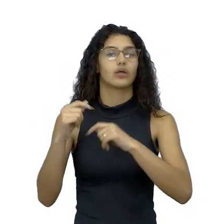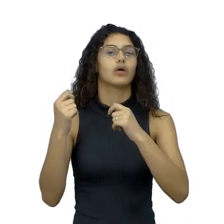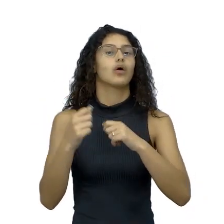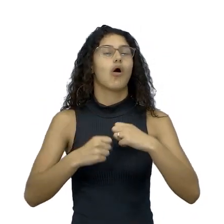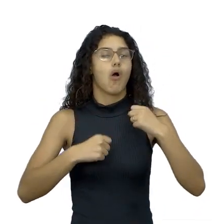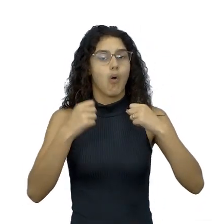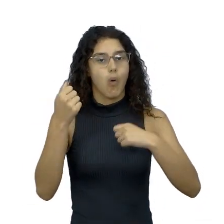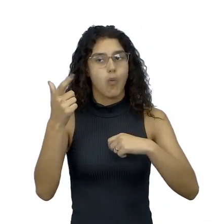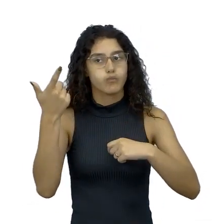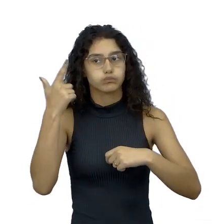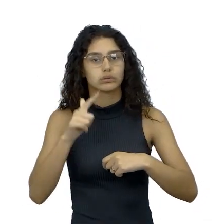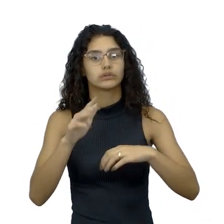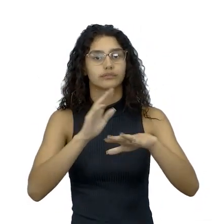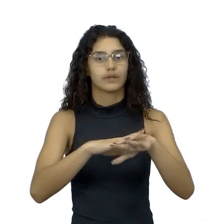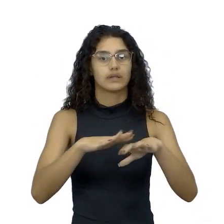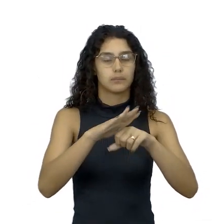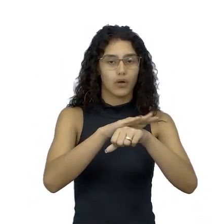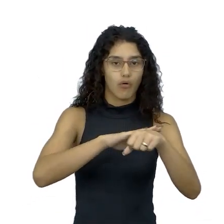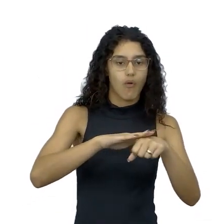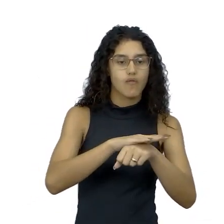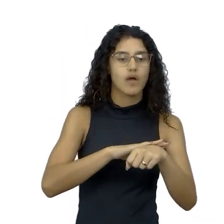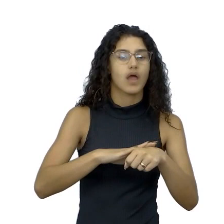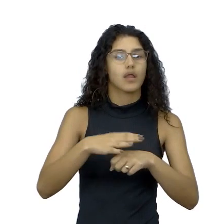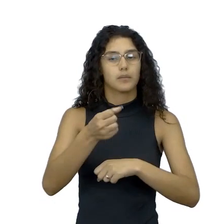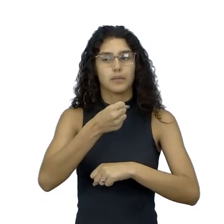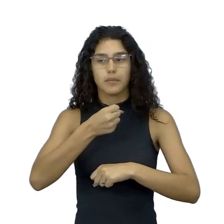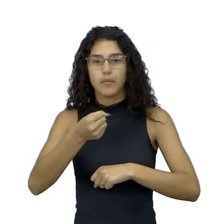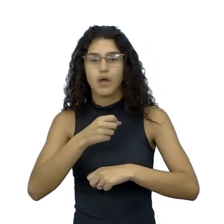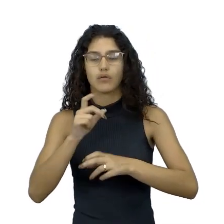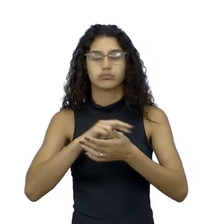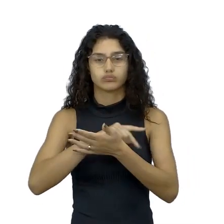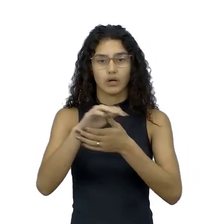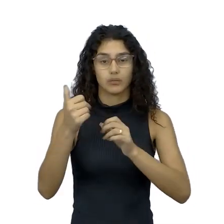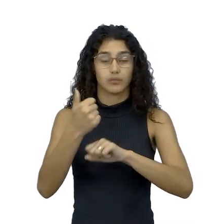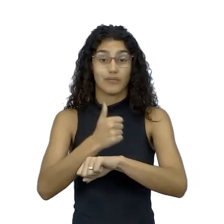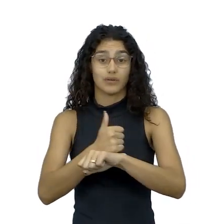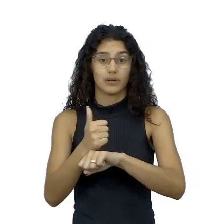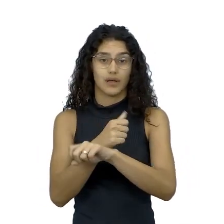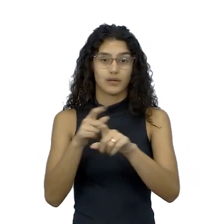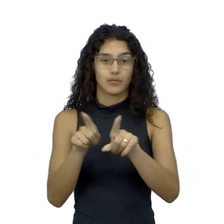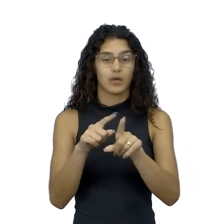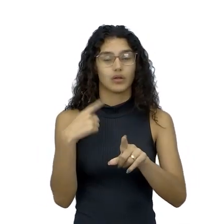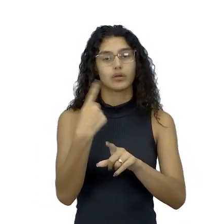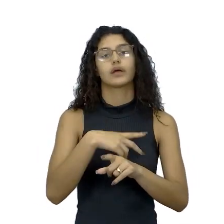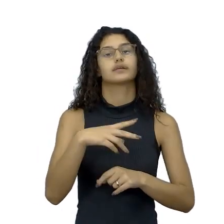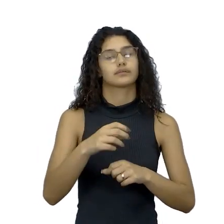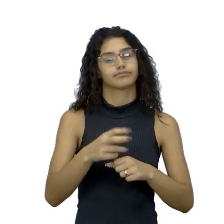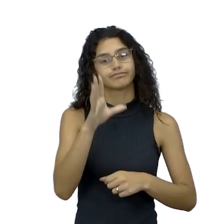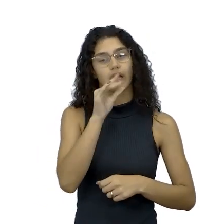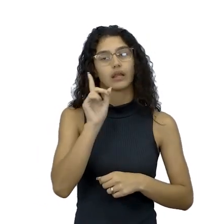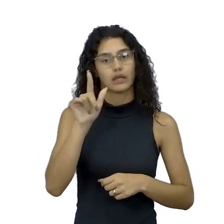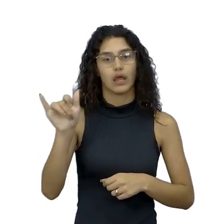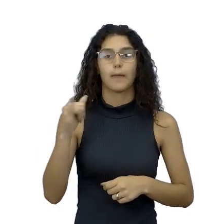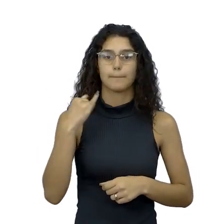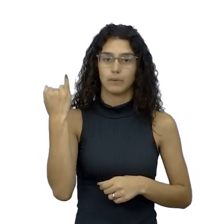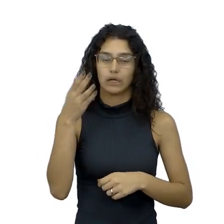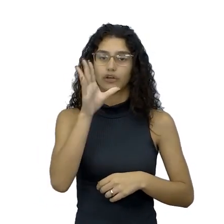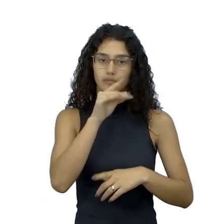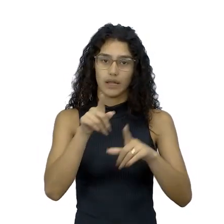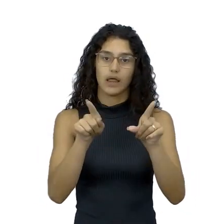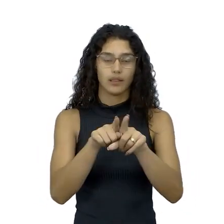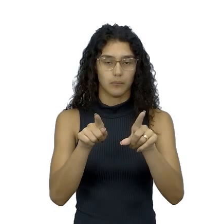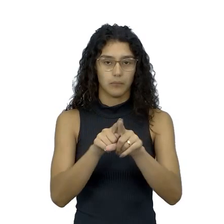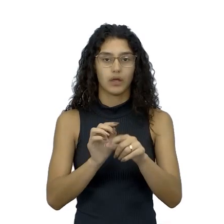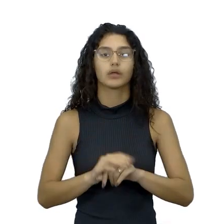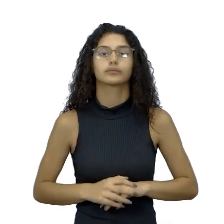ter um diálogo, uma conversa com outros profissionais, né? A gente também super reforça a importância, né? A